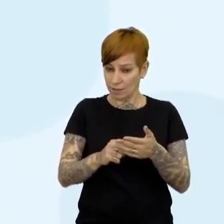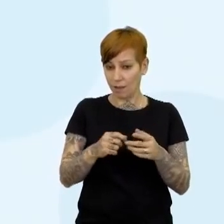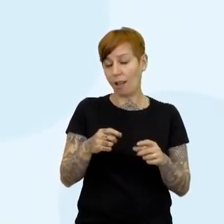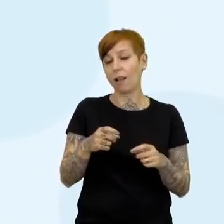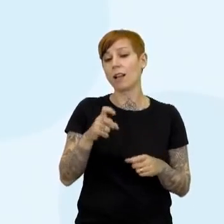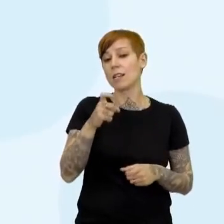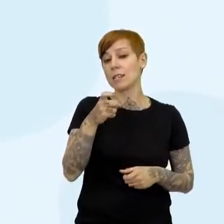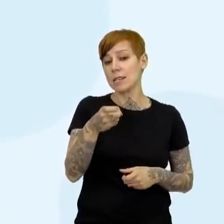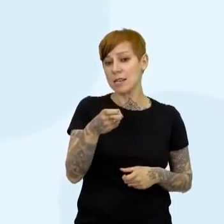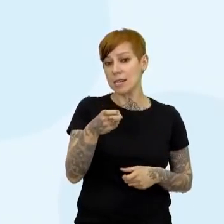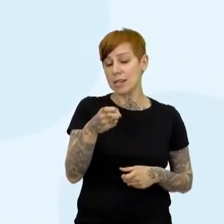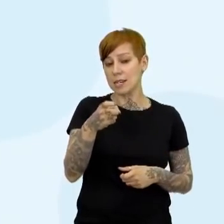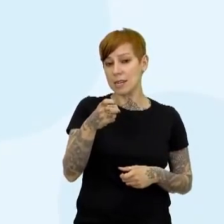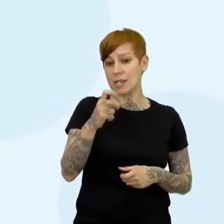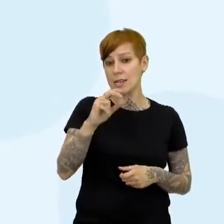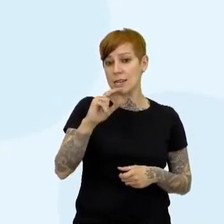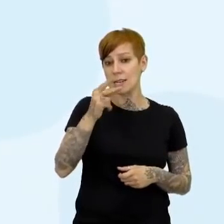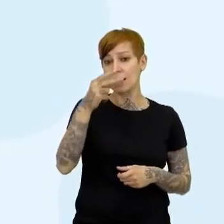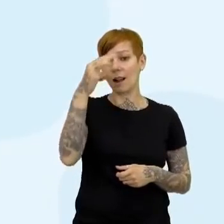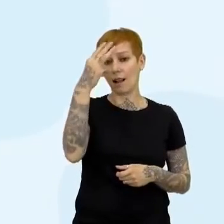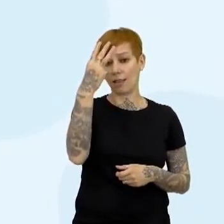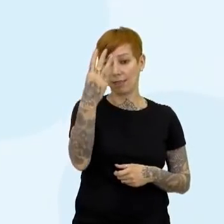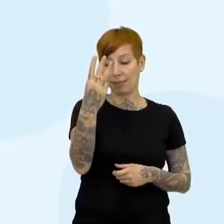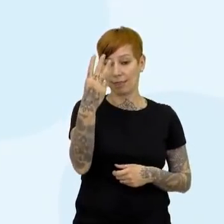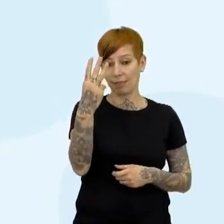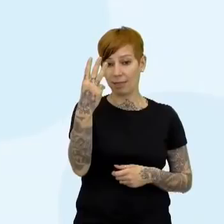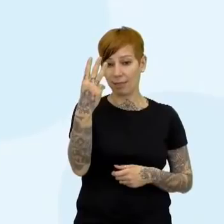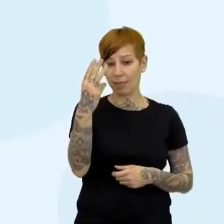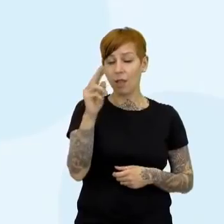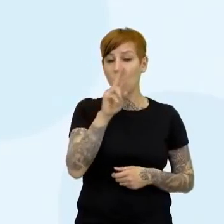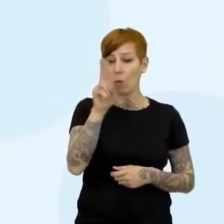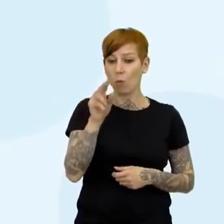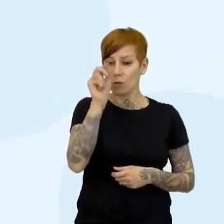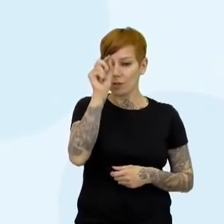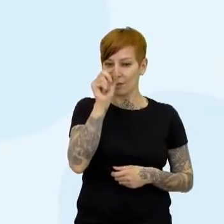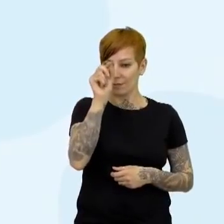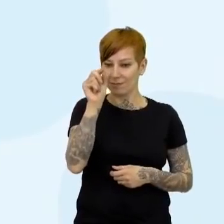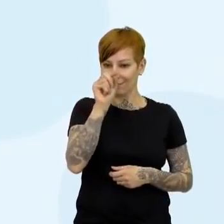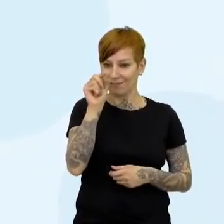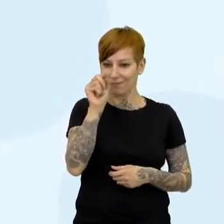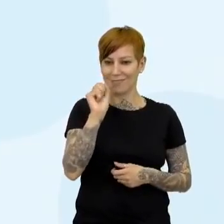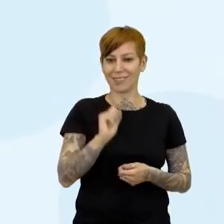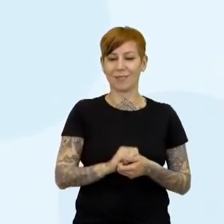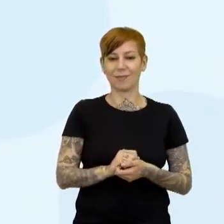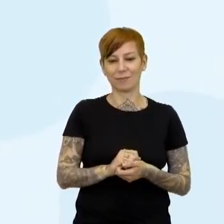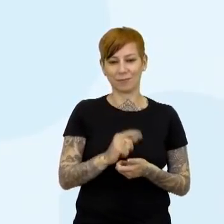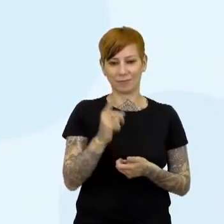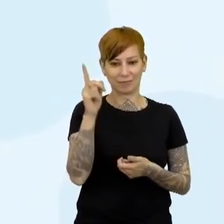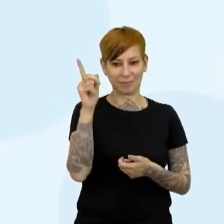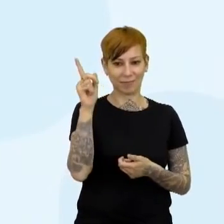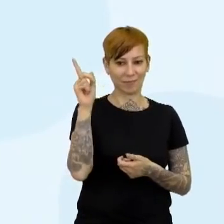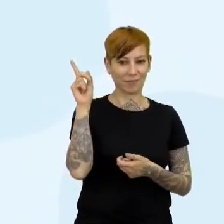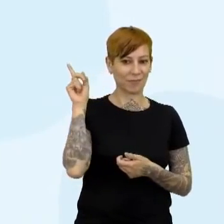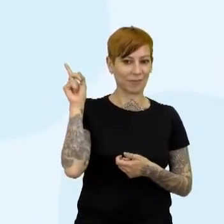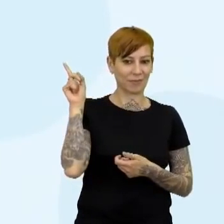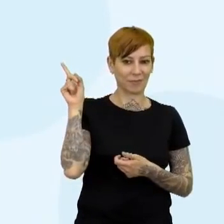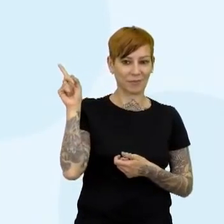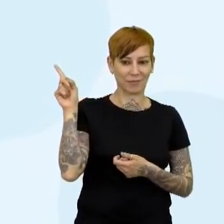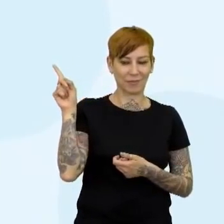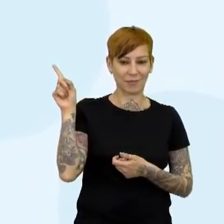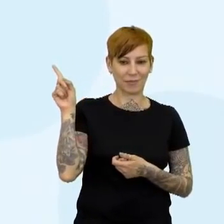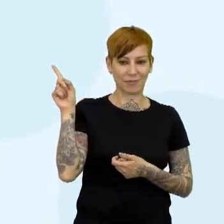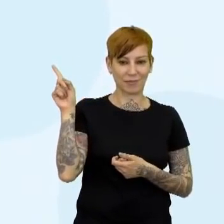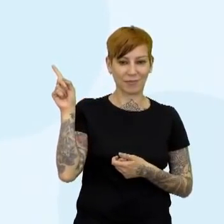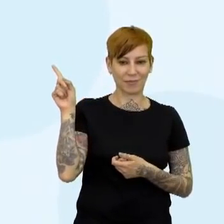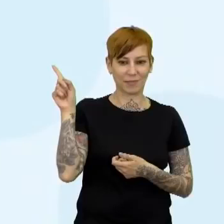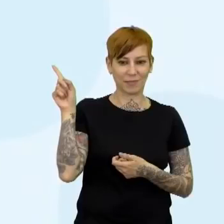exemplo X elevado a 3 11 esse circunflexo aqui que a gente vai entender como elevado tá bom X elevado